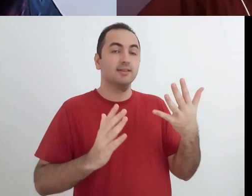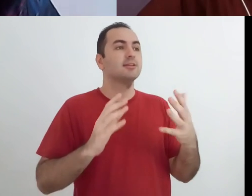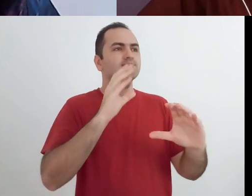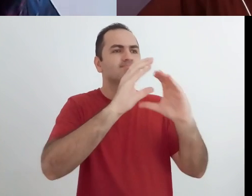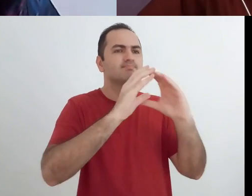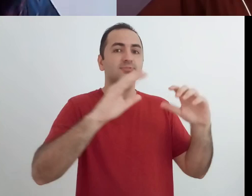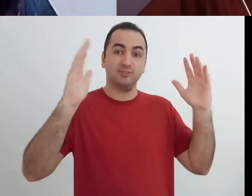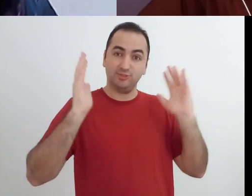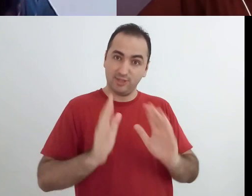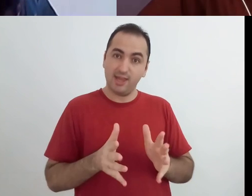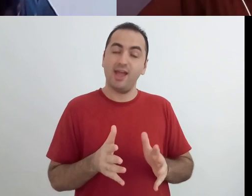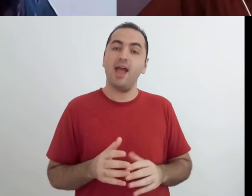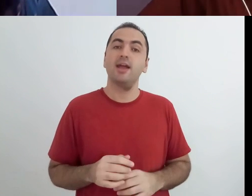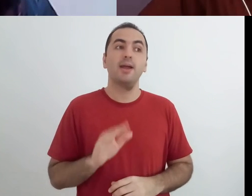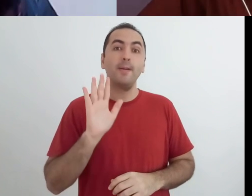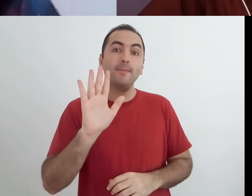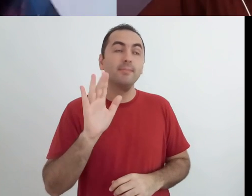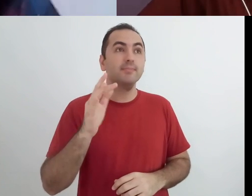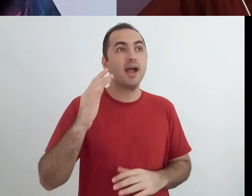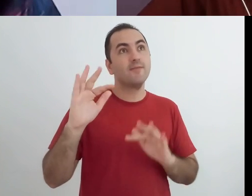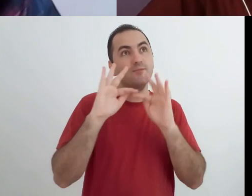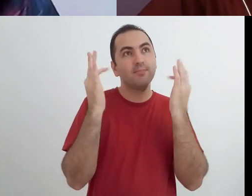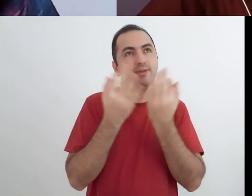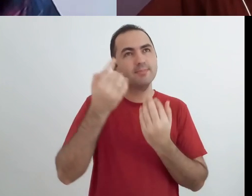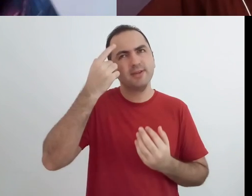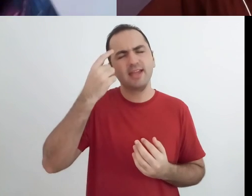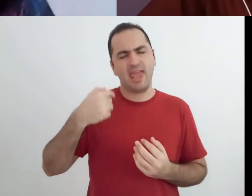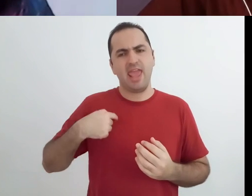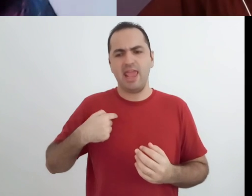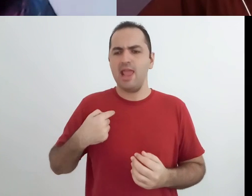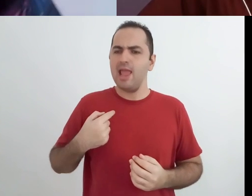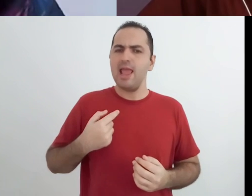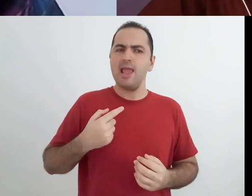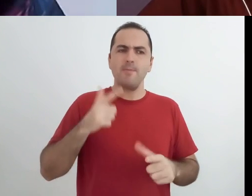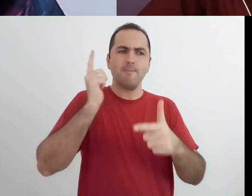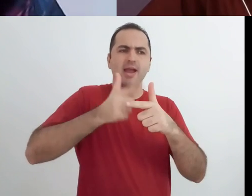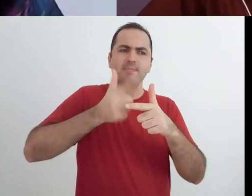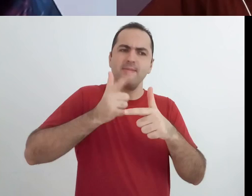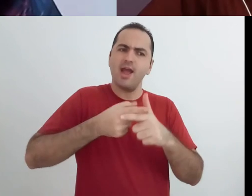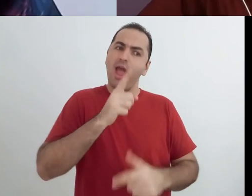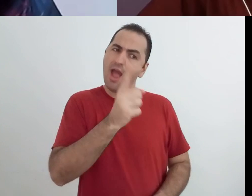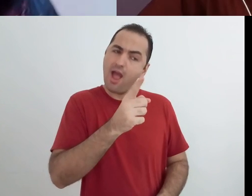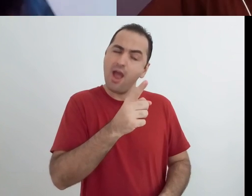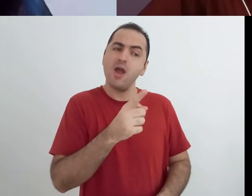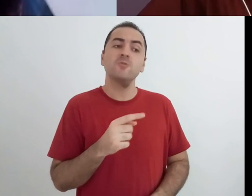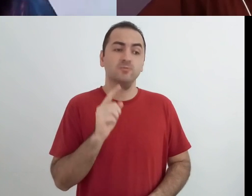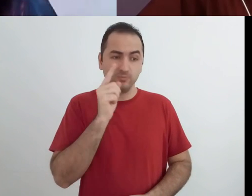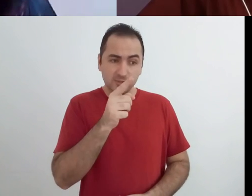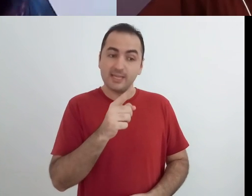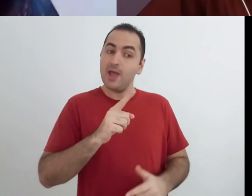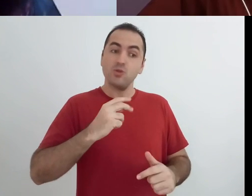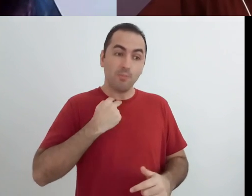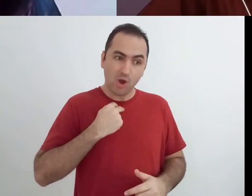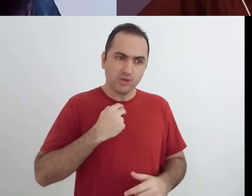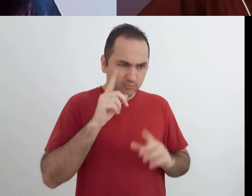muitas situações que a família fala assim, mas ele entende o que eu digo. Eu brigo com ele, eu digo para ele não fazer e ele não faz,